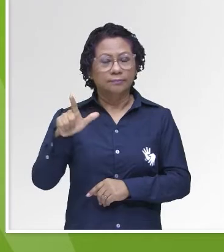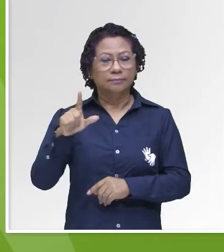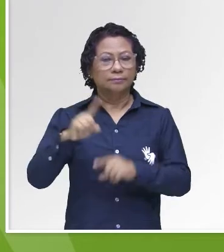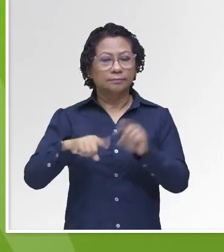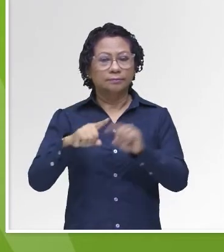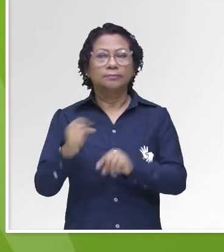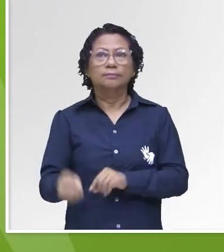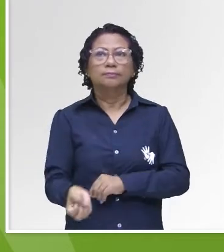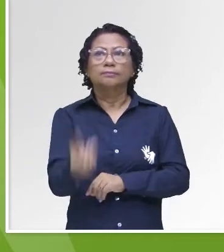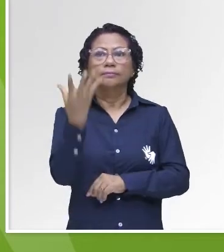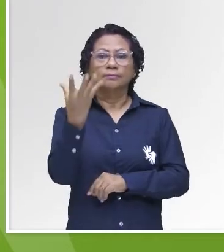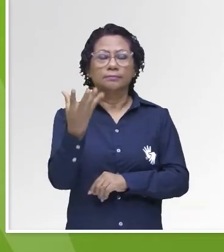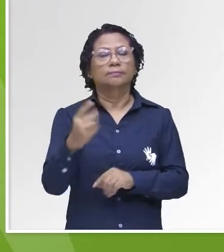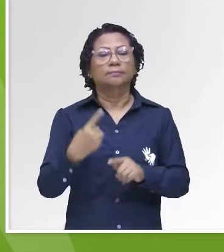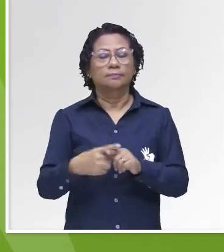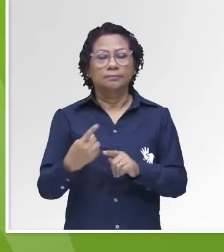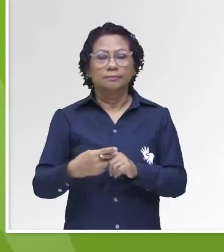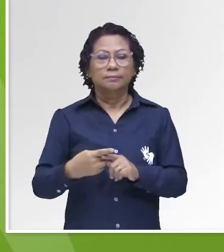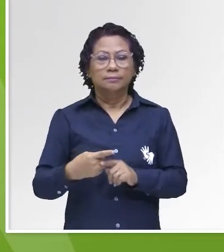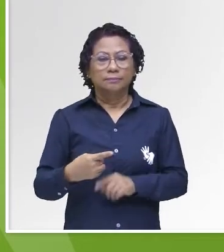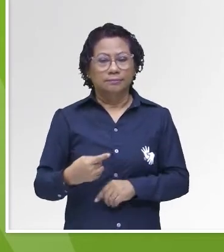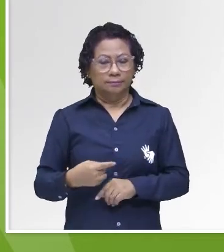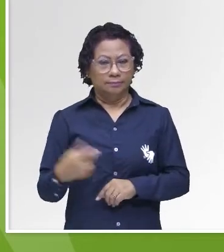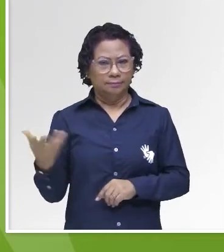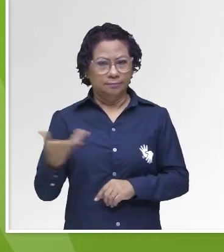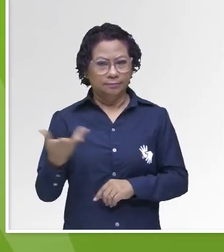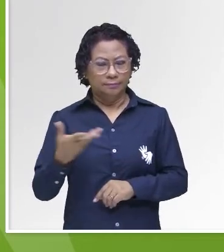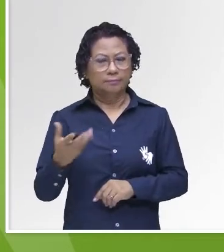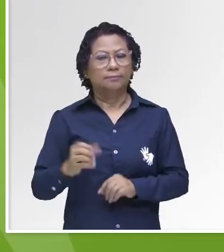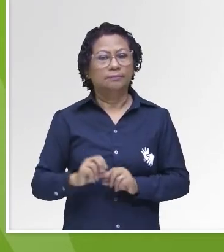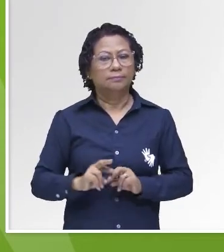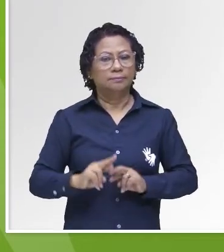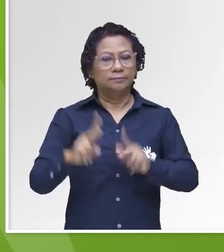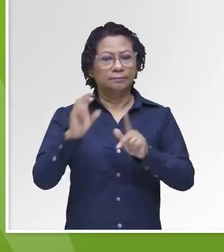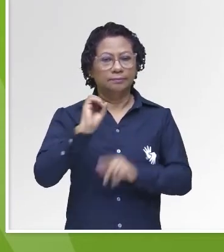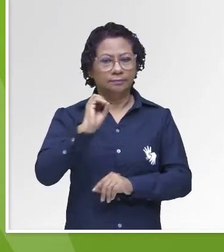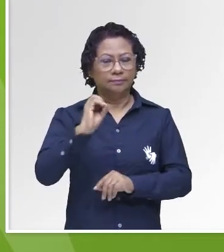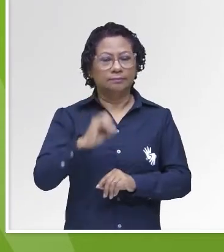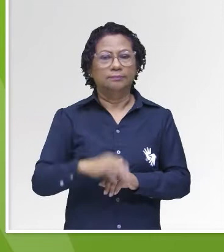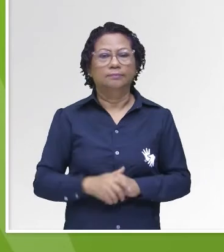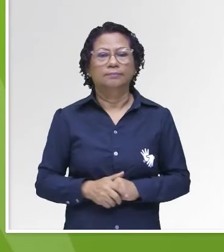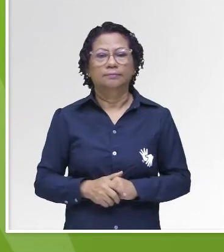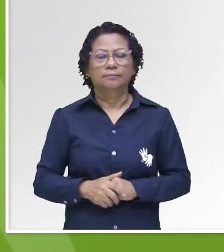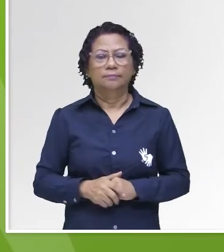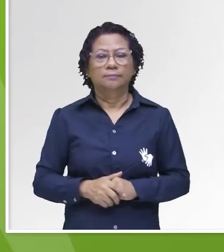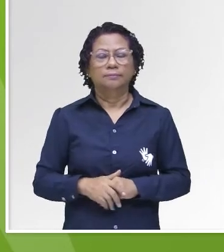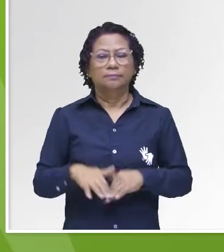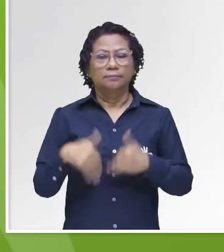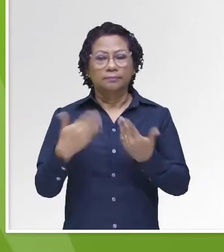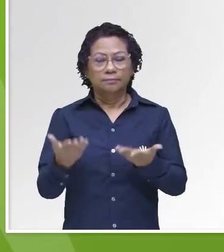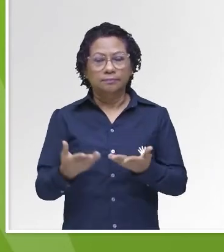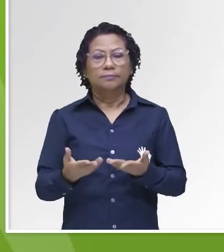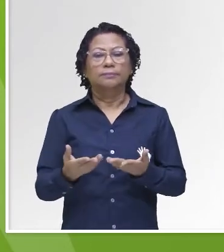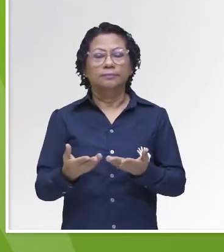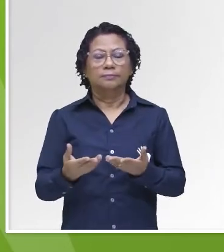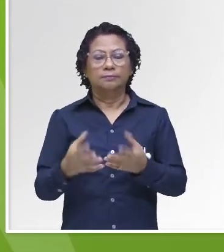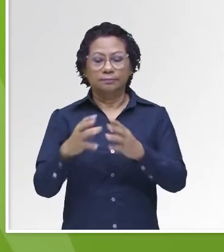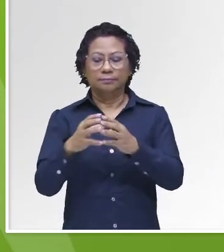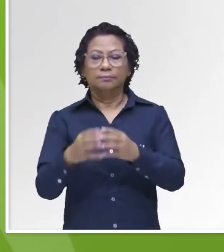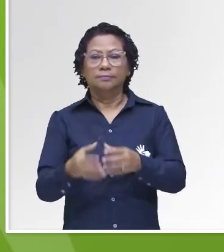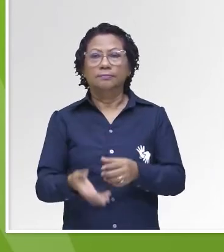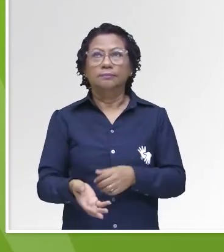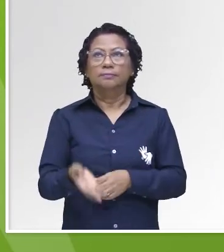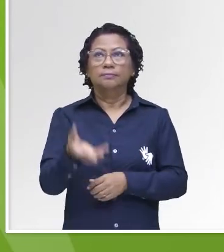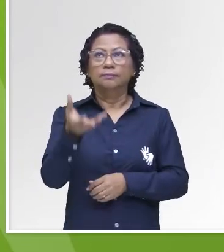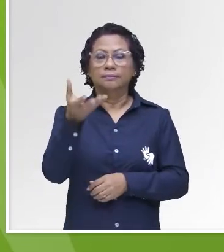já dá a ideia que a velocidade tem que ser diferente de zero. Bom, no movimento de subida, a aceleração da gravidade é